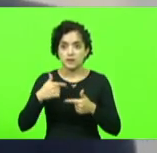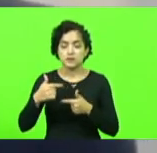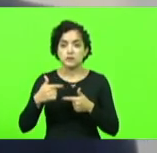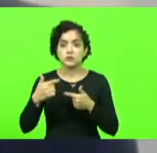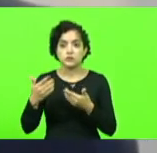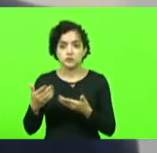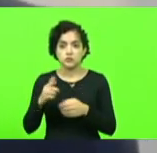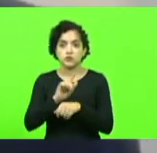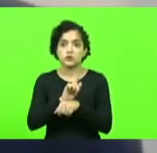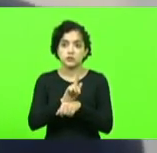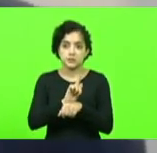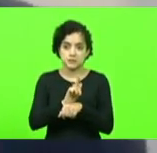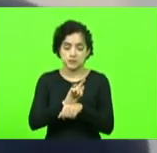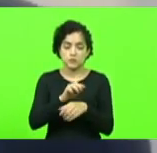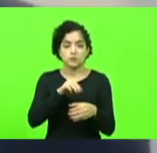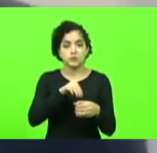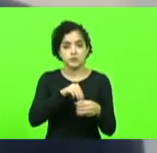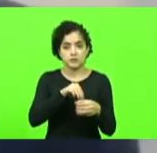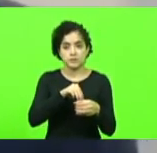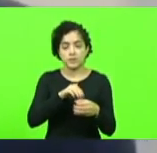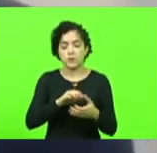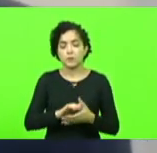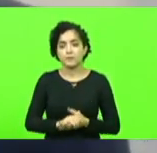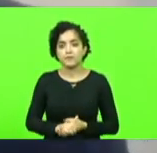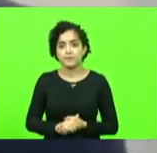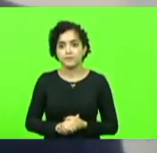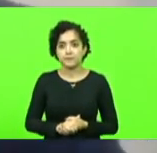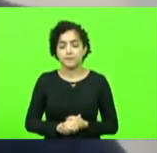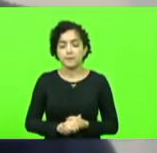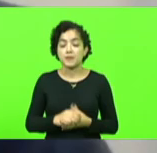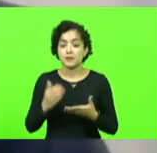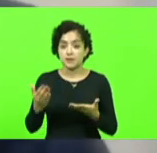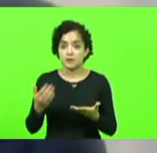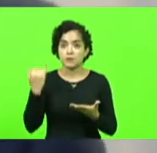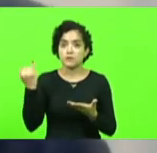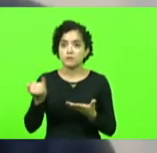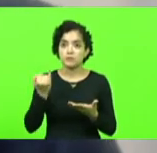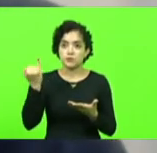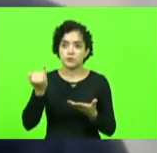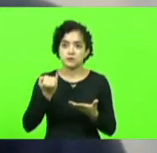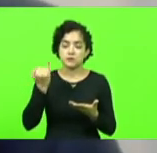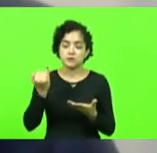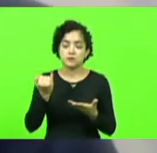gestão municipal. Então, isso também é importante que fique